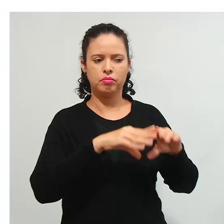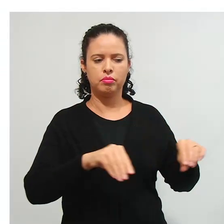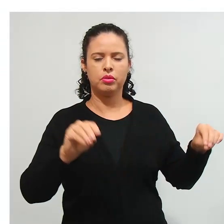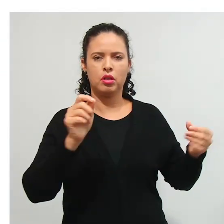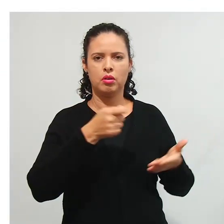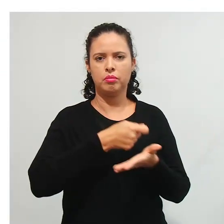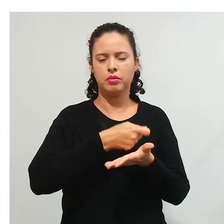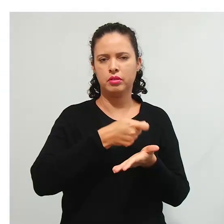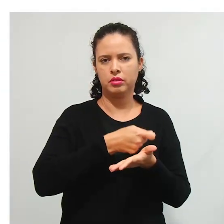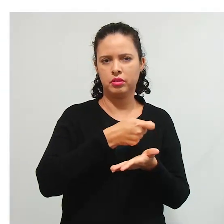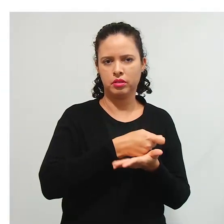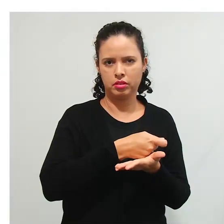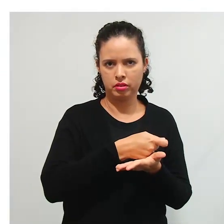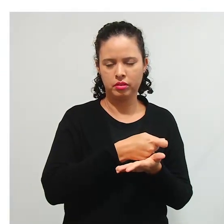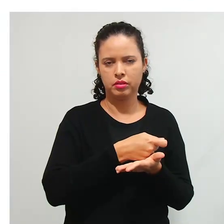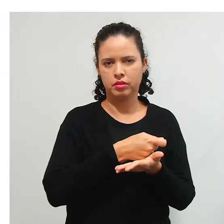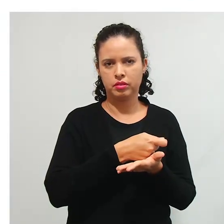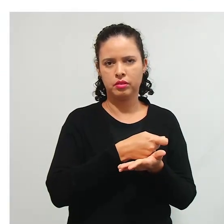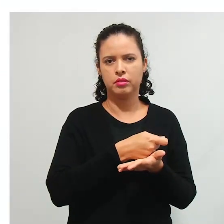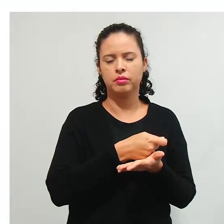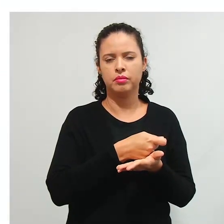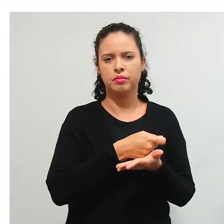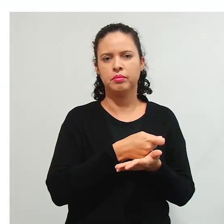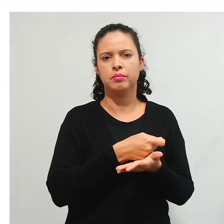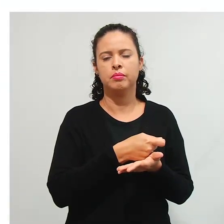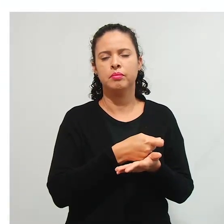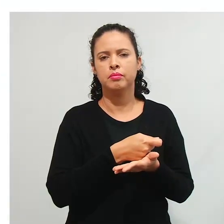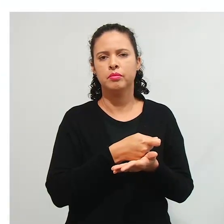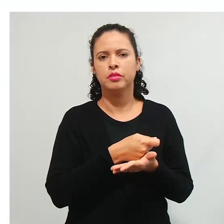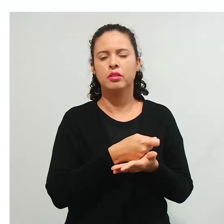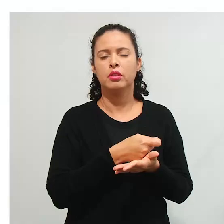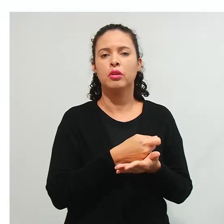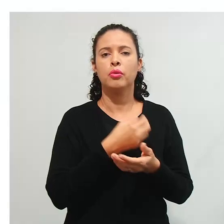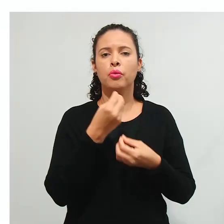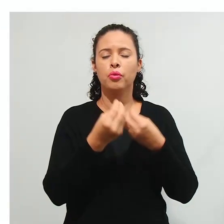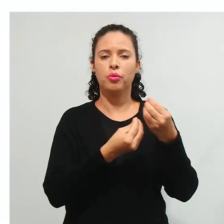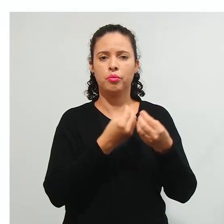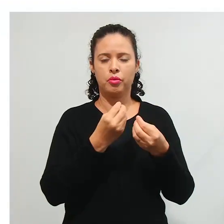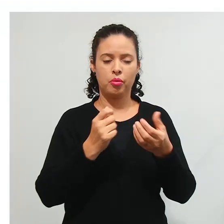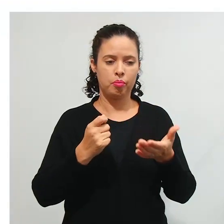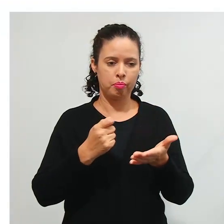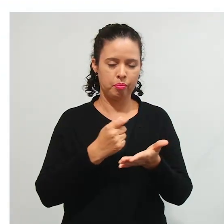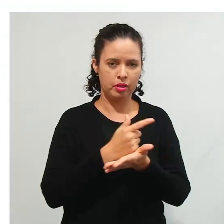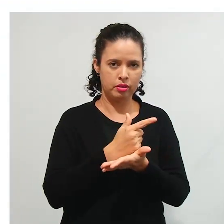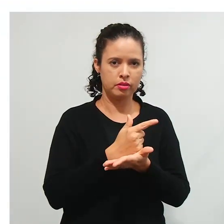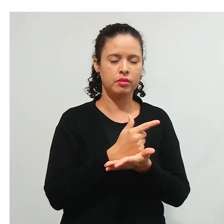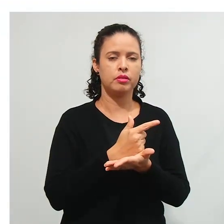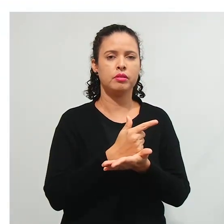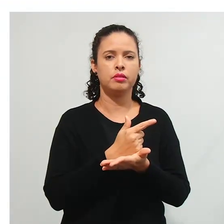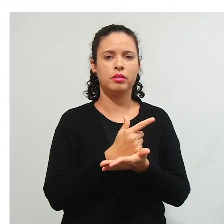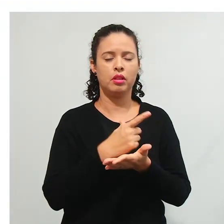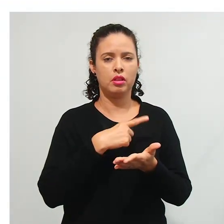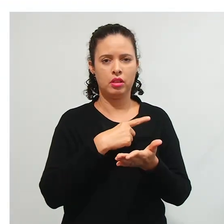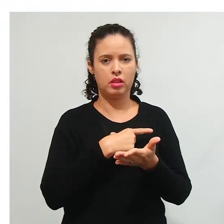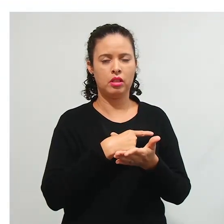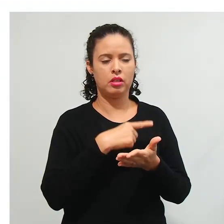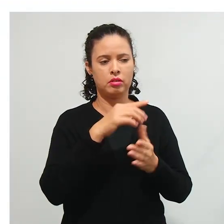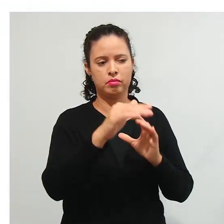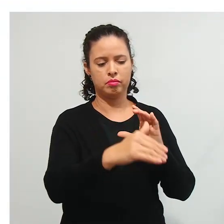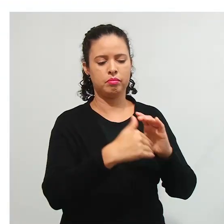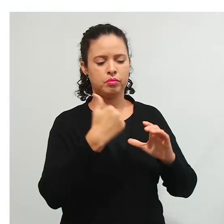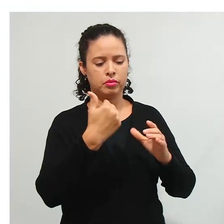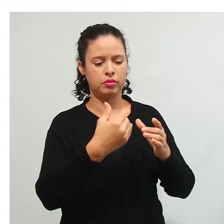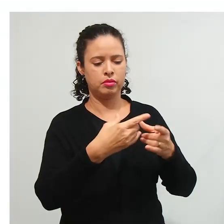a obrigação daquele período da prestação do serviço, mediante o pagamento, recebendo